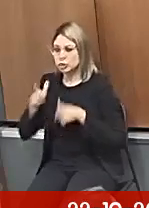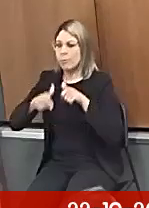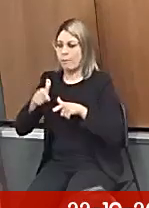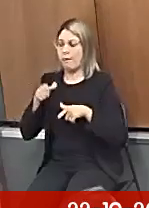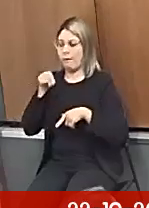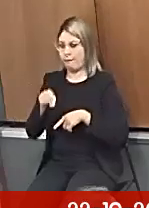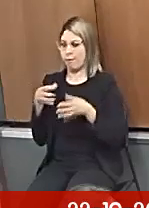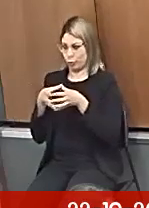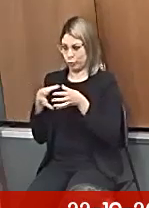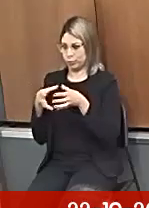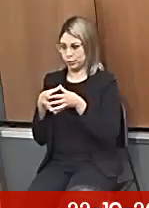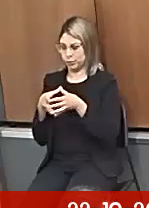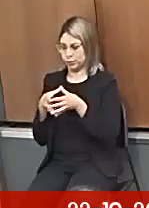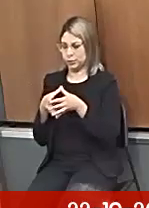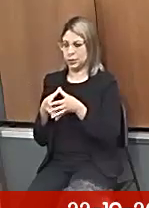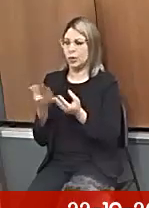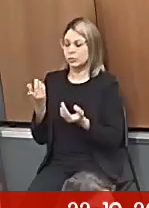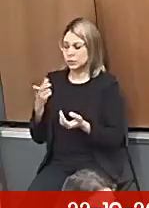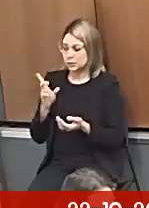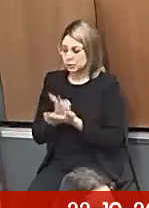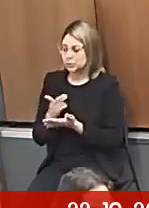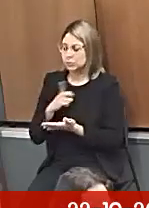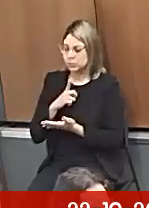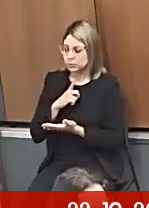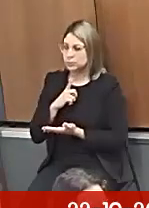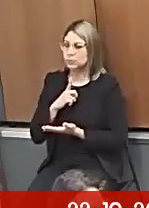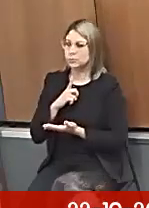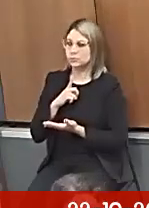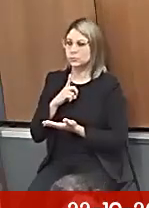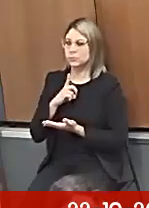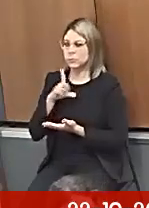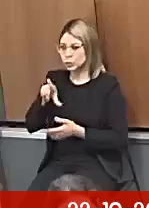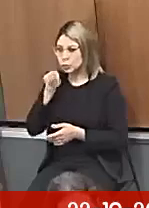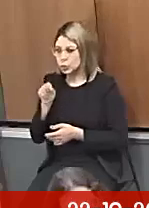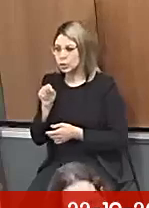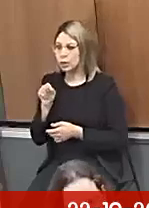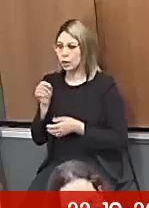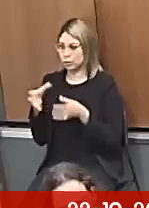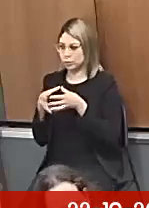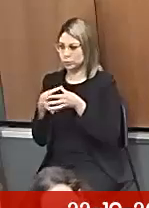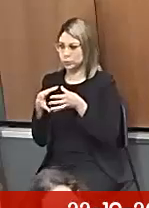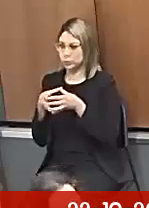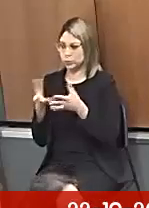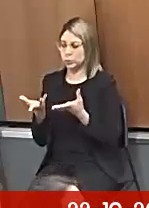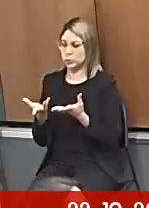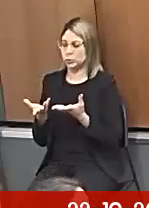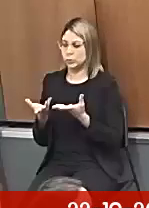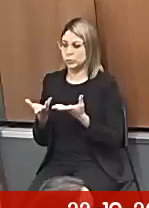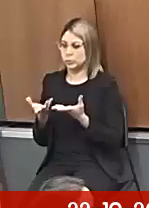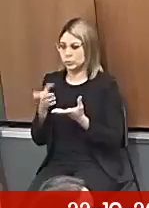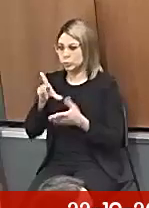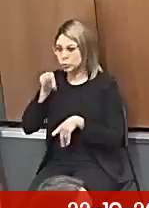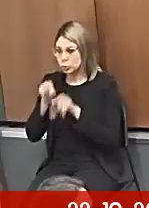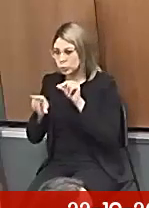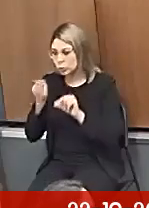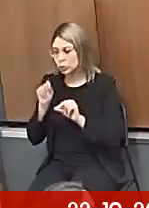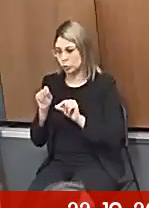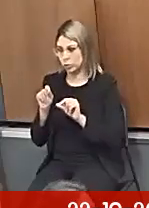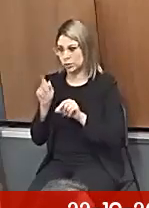aí estabelecida, foram estabelecidos os membros dessa comissão, nós tivemos a